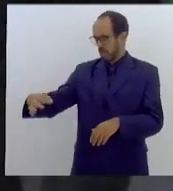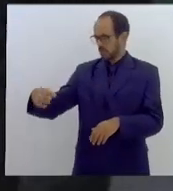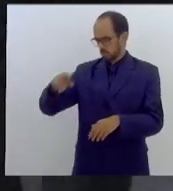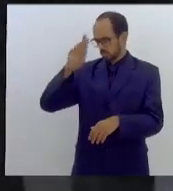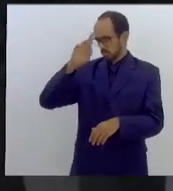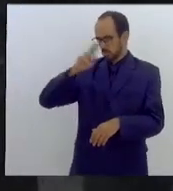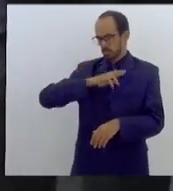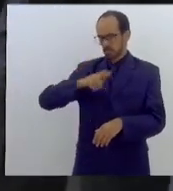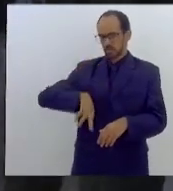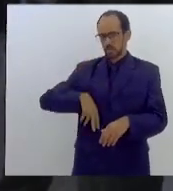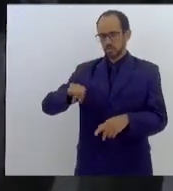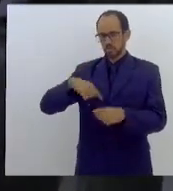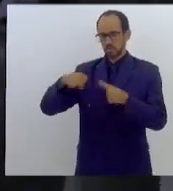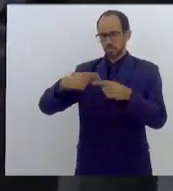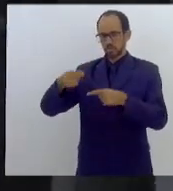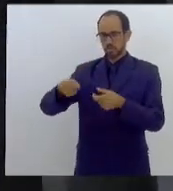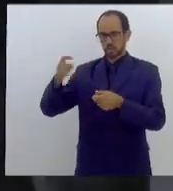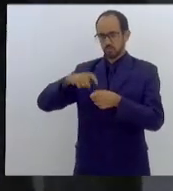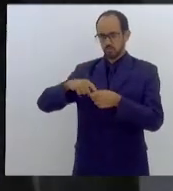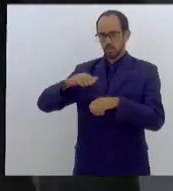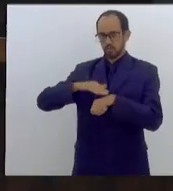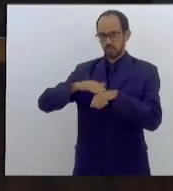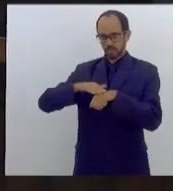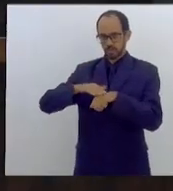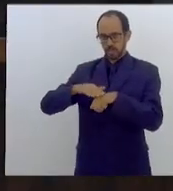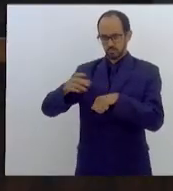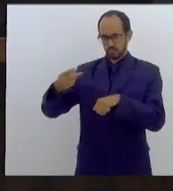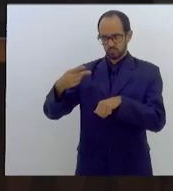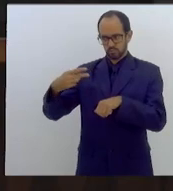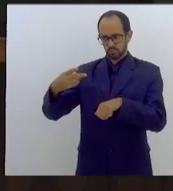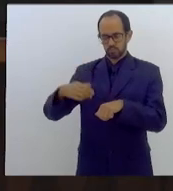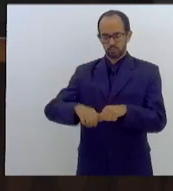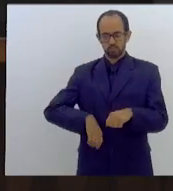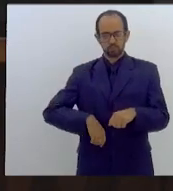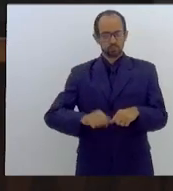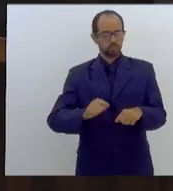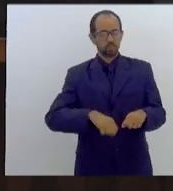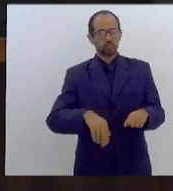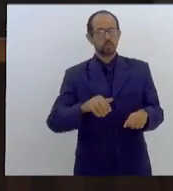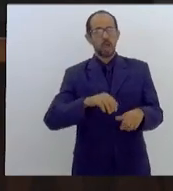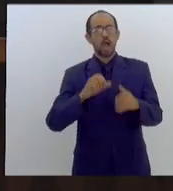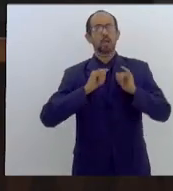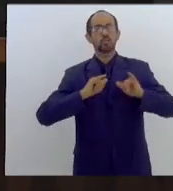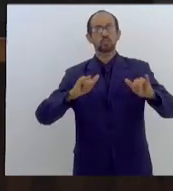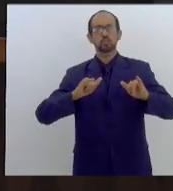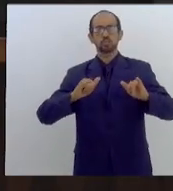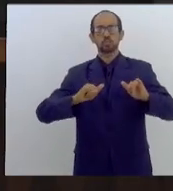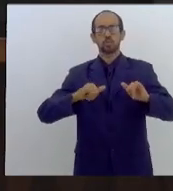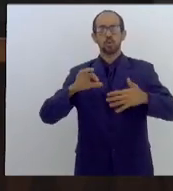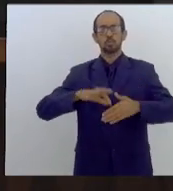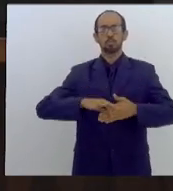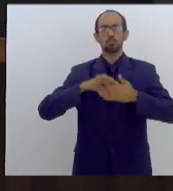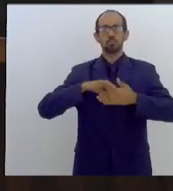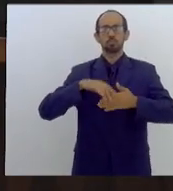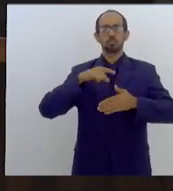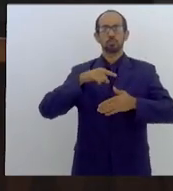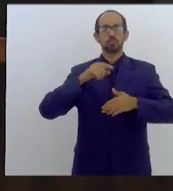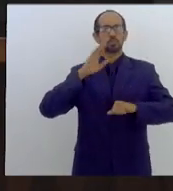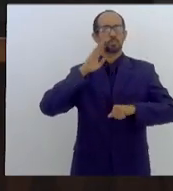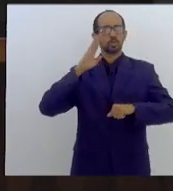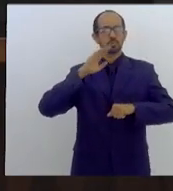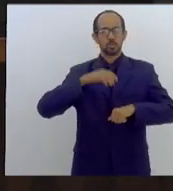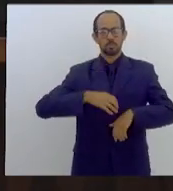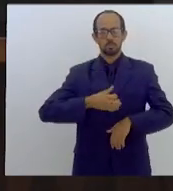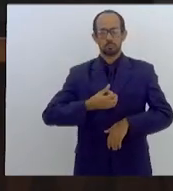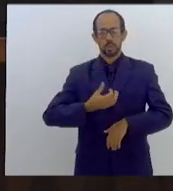E vamos pedido em breve voltar a conversar, né? Pedido de Vossa Excelência. Sim, senhor. Anuncio, regime de prioridade em discussão, única projeto de lei